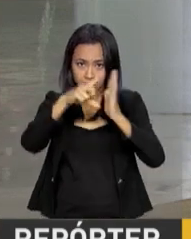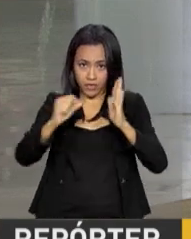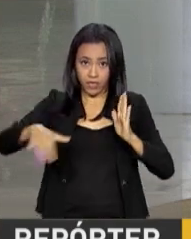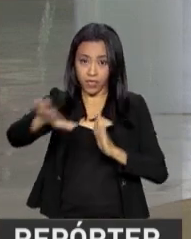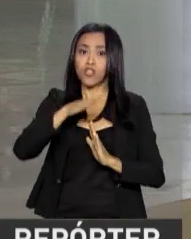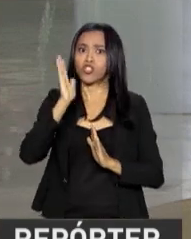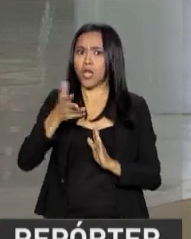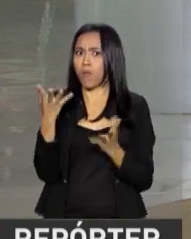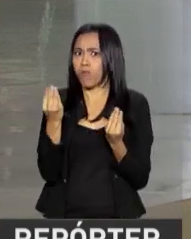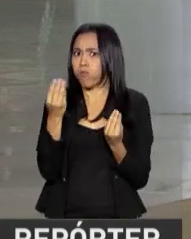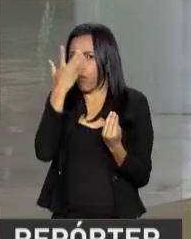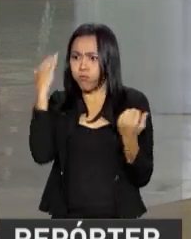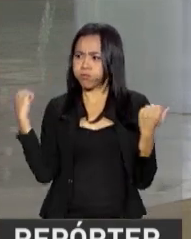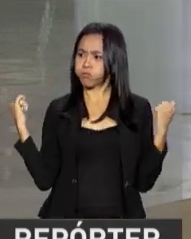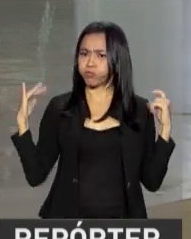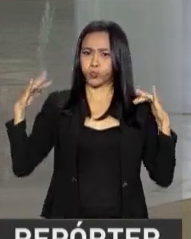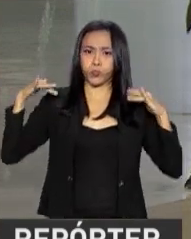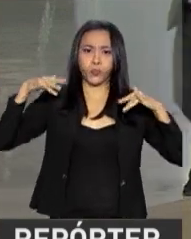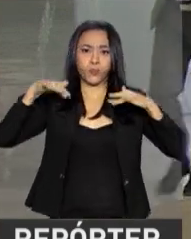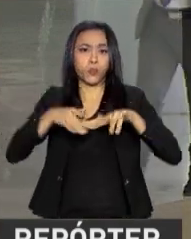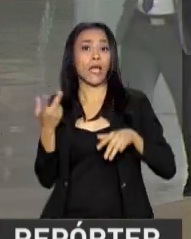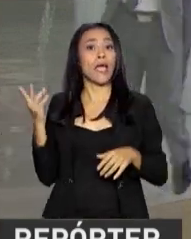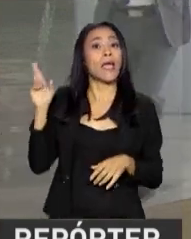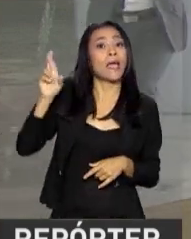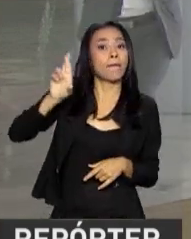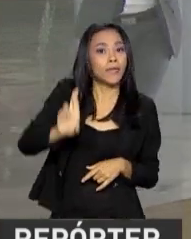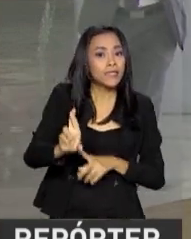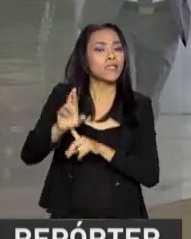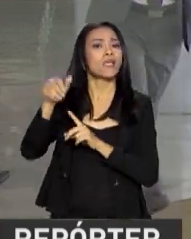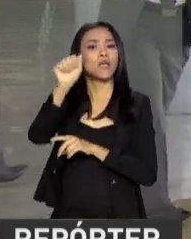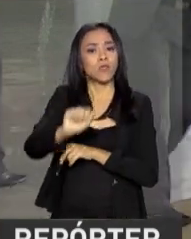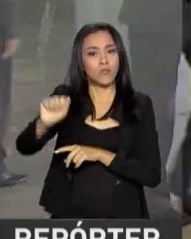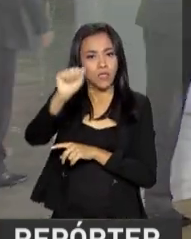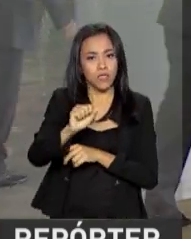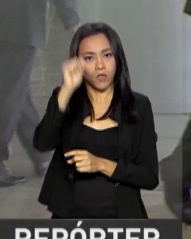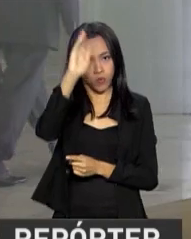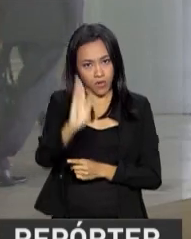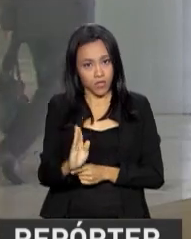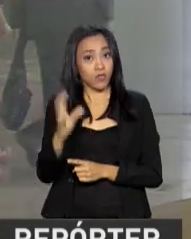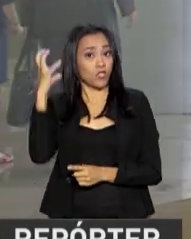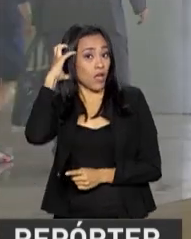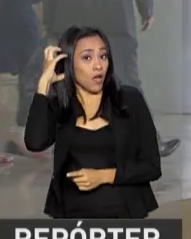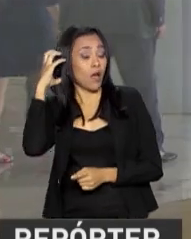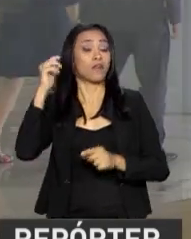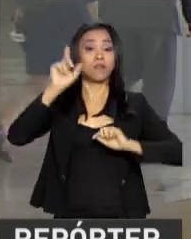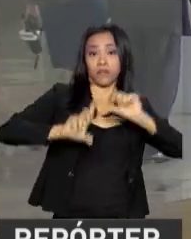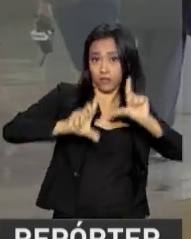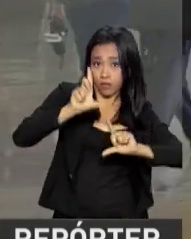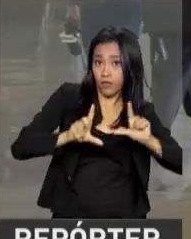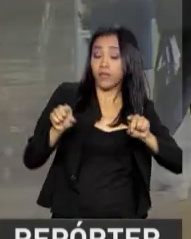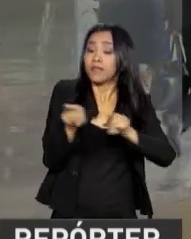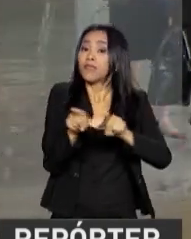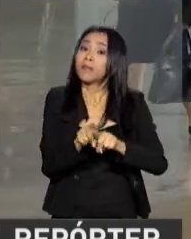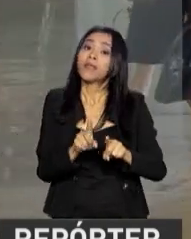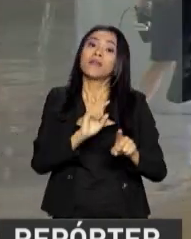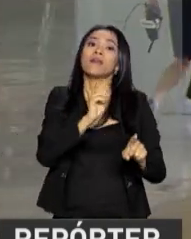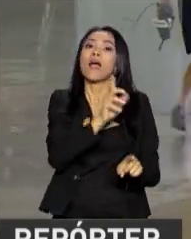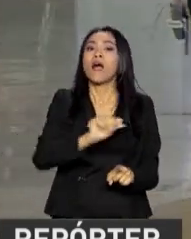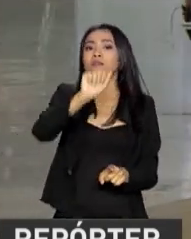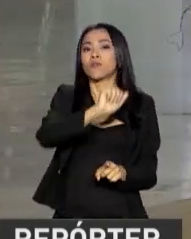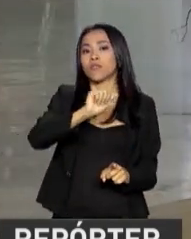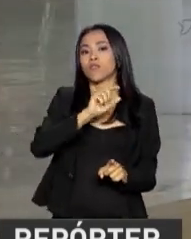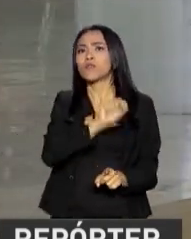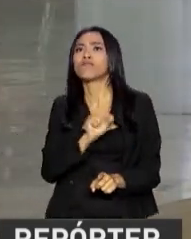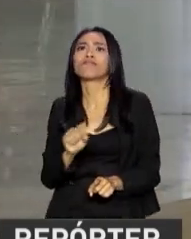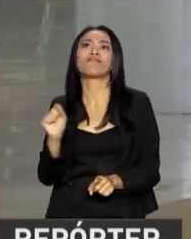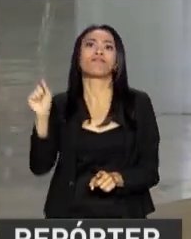está lotado são representantes da associação brasileira de emissoras de rádio e televisão e também das associações regionais